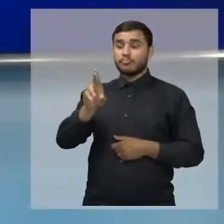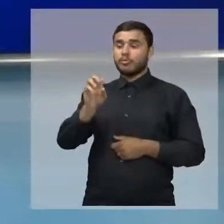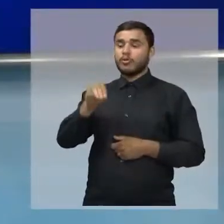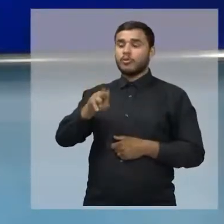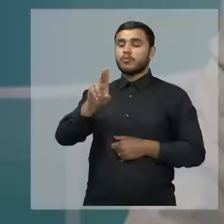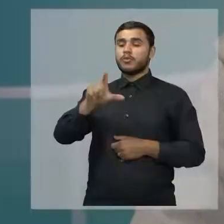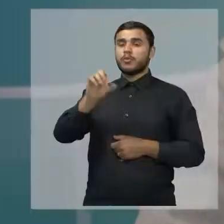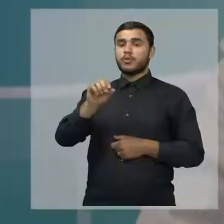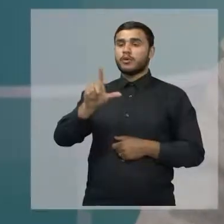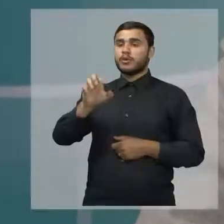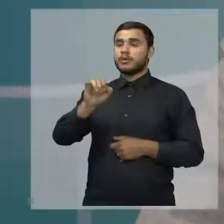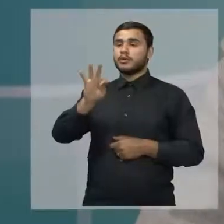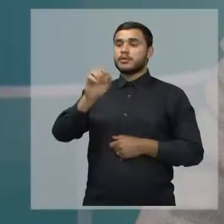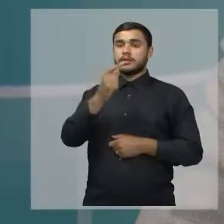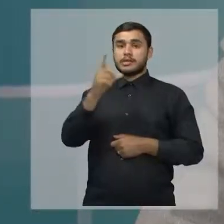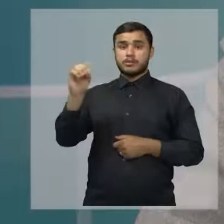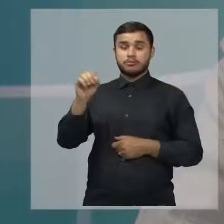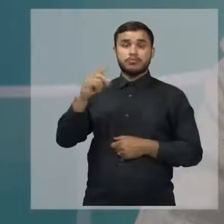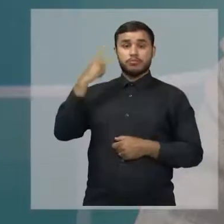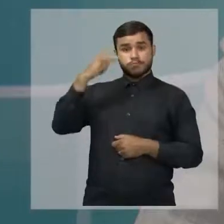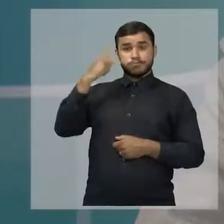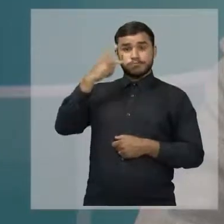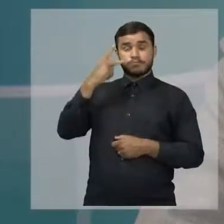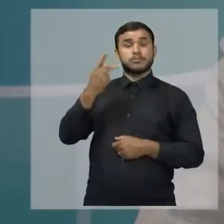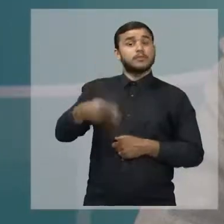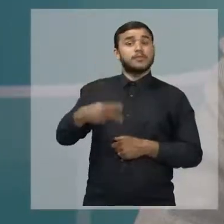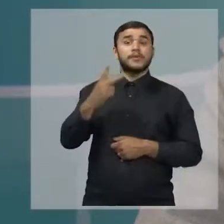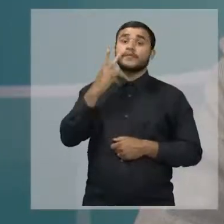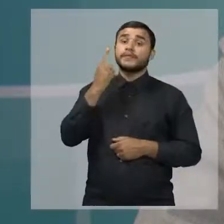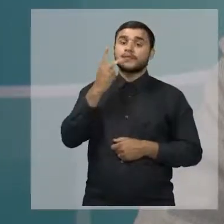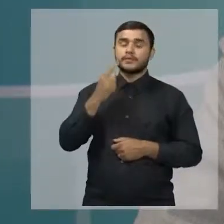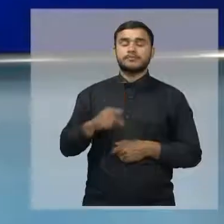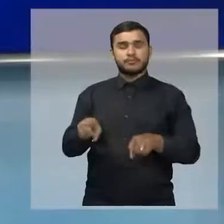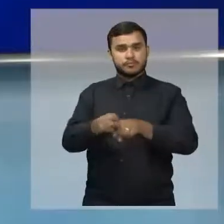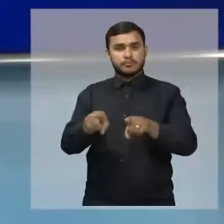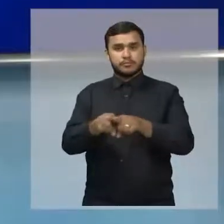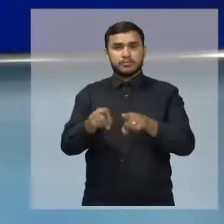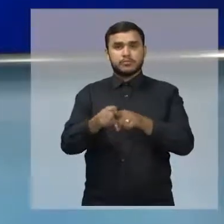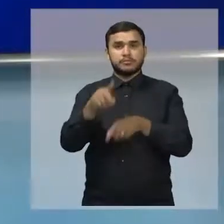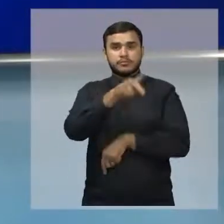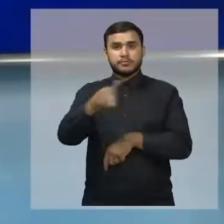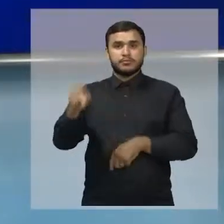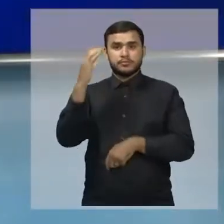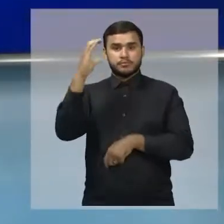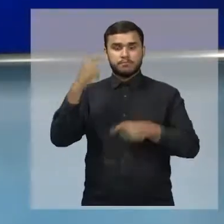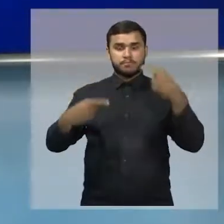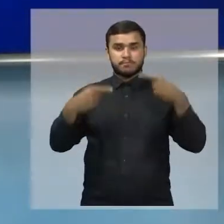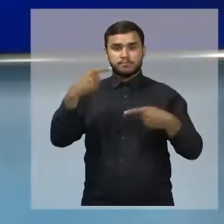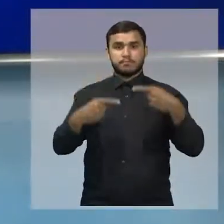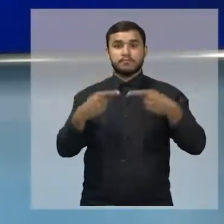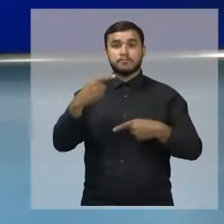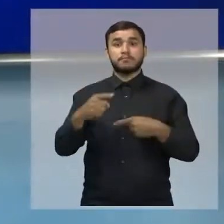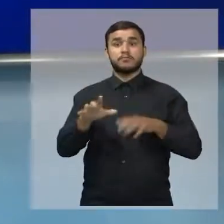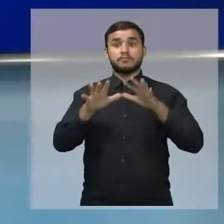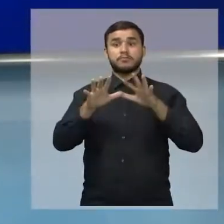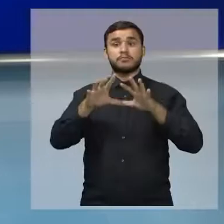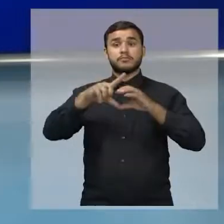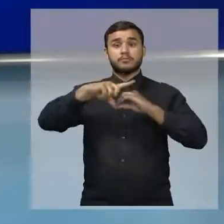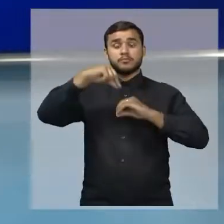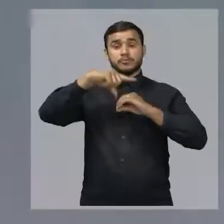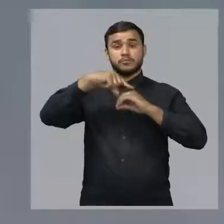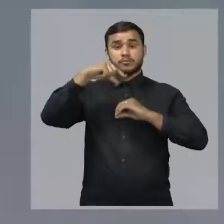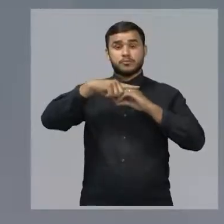professor doutor Rômulo Leitão, procurador do município e professor de Ciência Política na Universidade Federal do